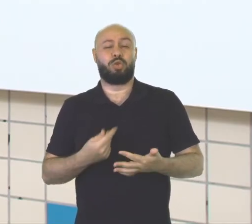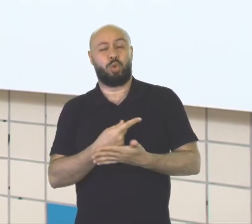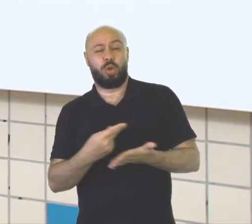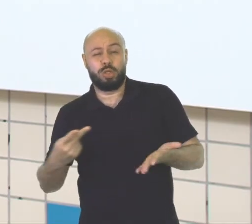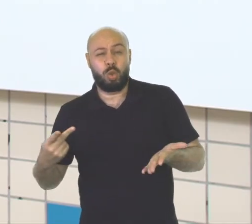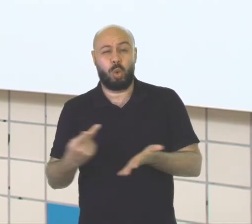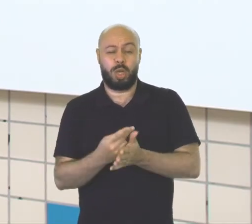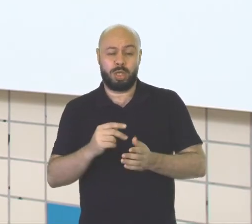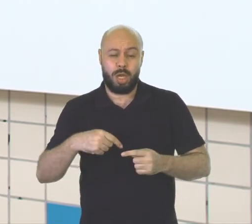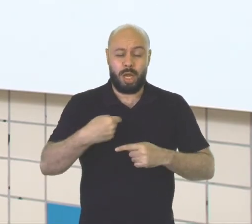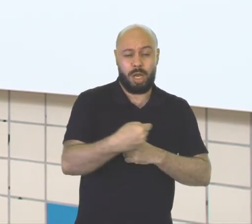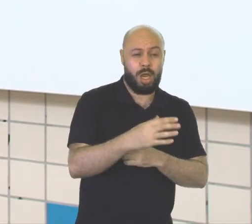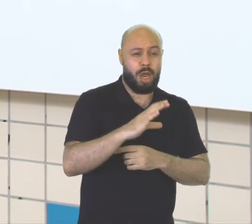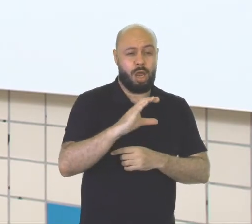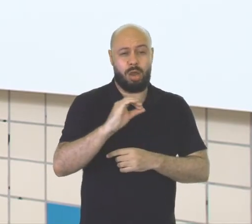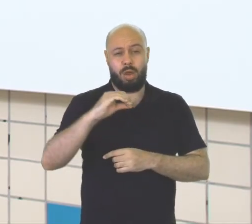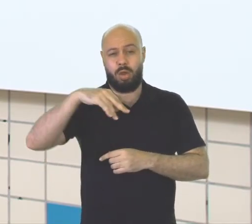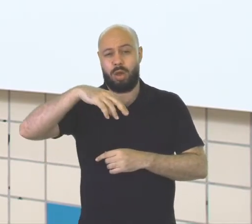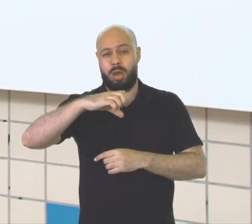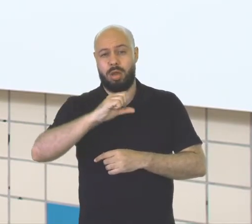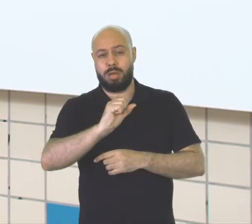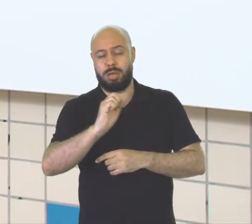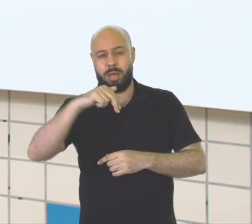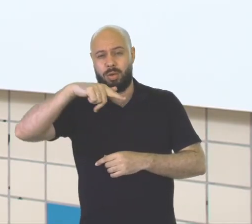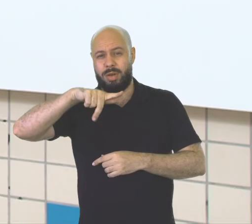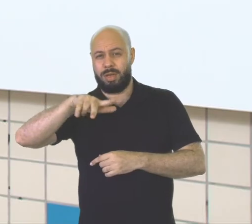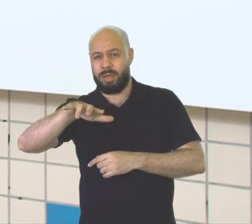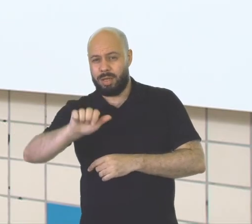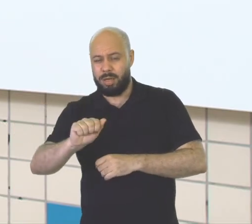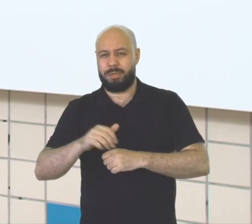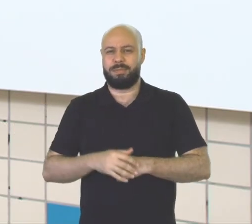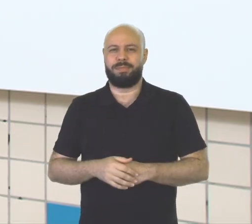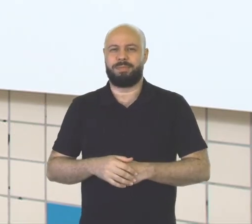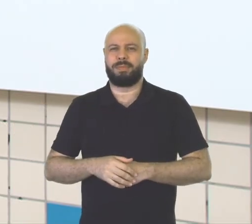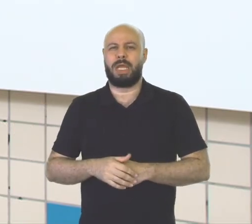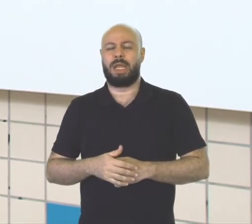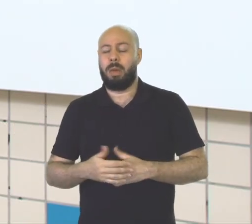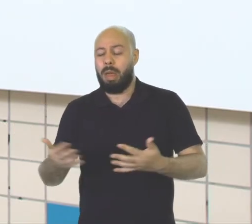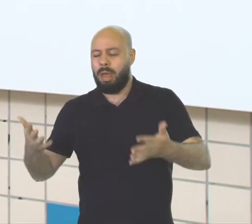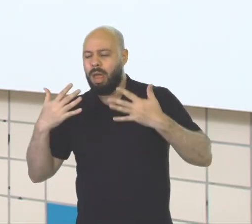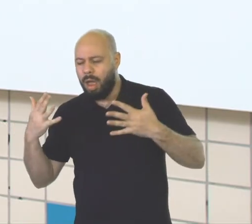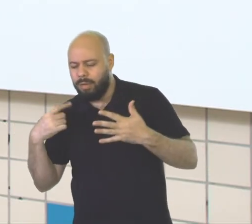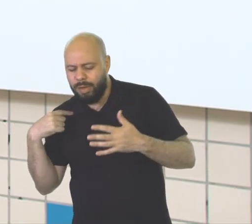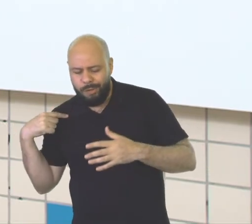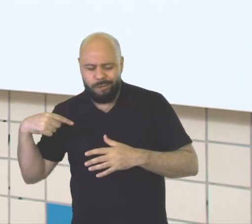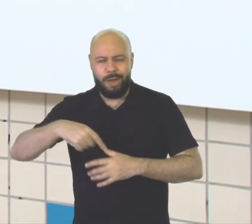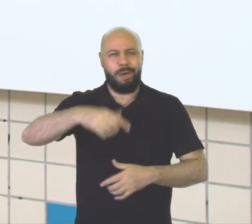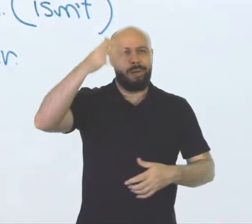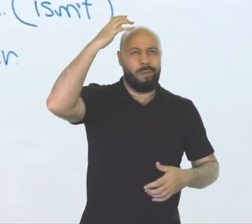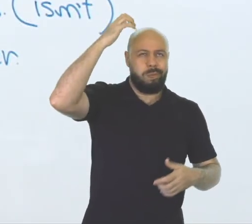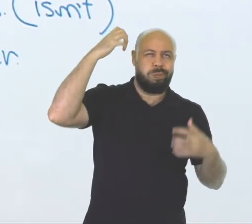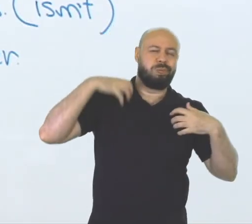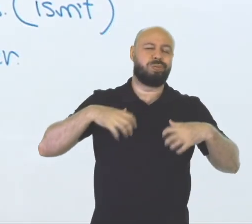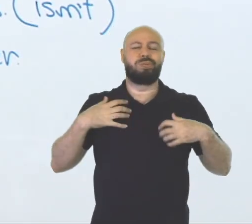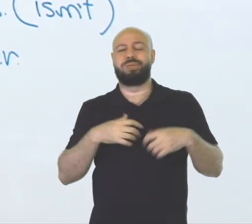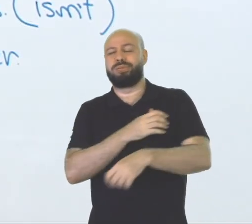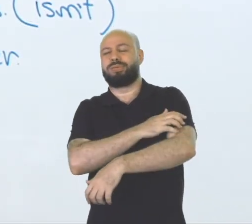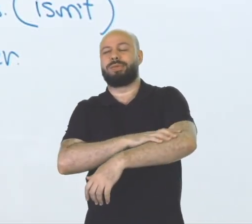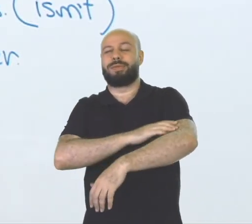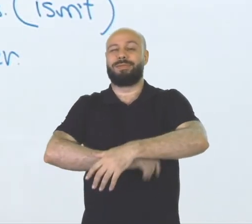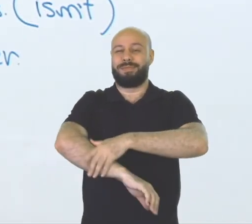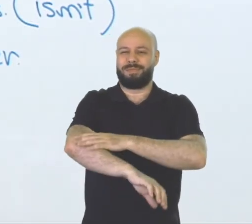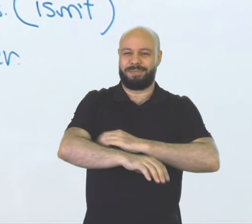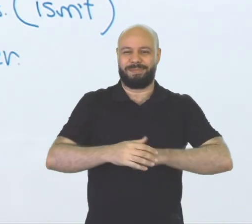uma consequência. Pelo fato de estar muito quente, então eu vou tomar um banho. E assim,